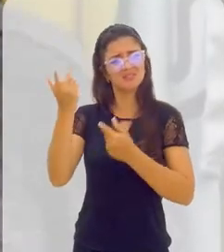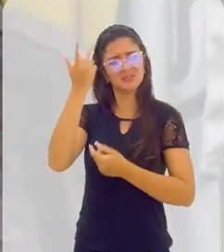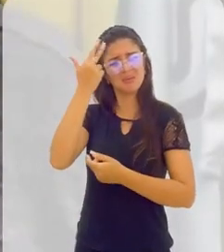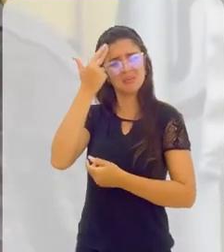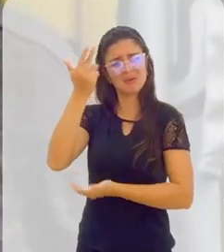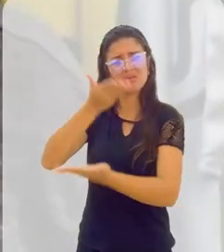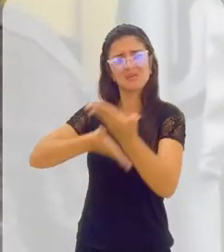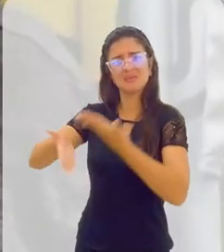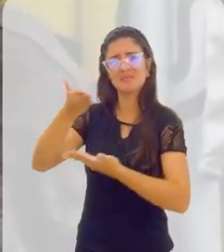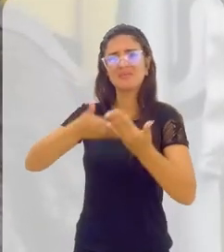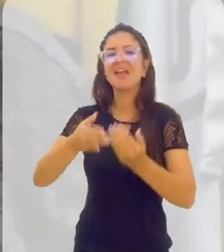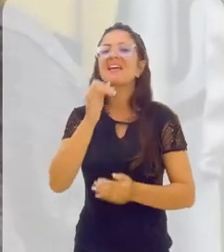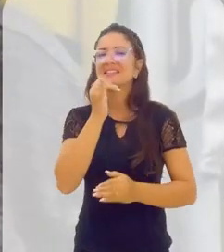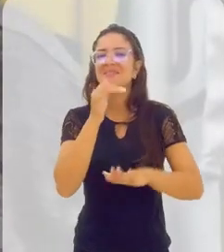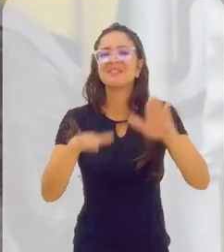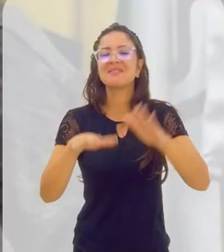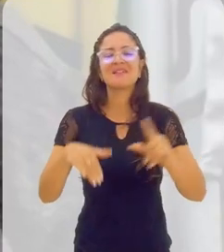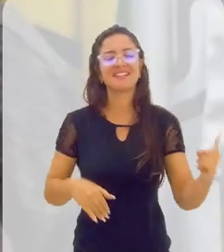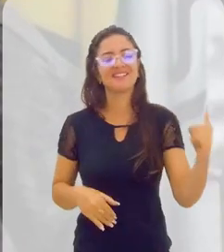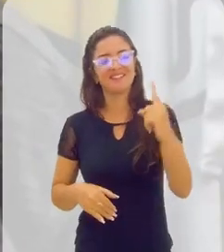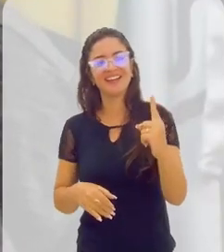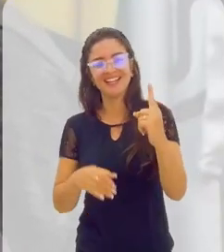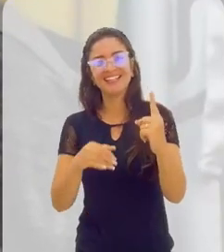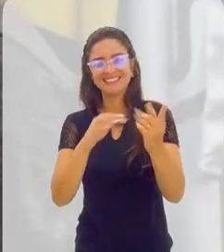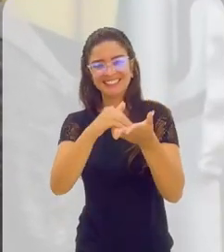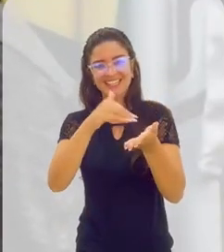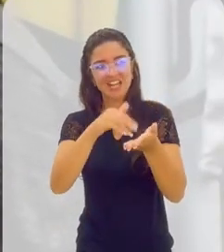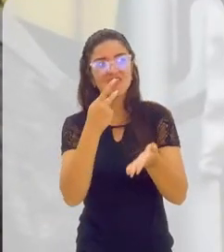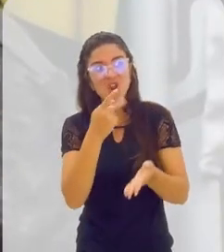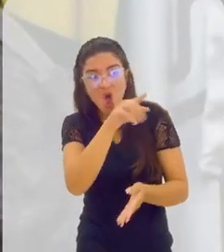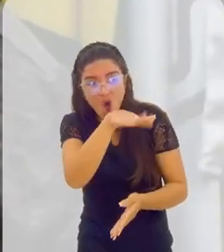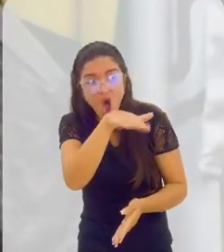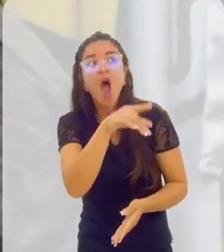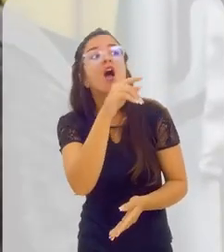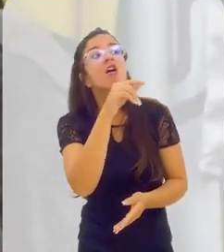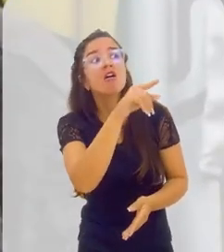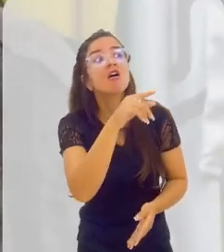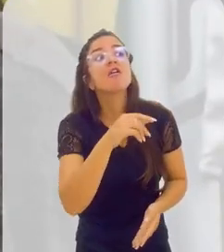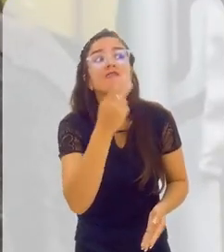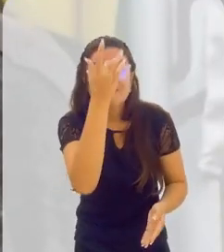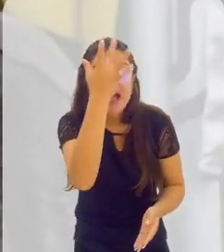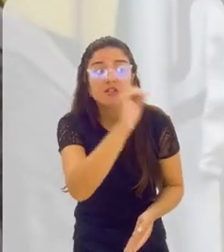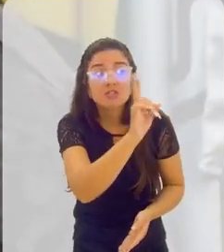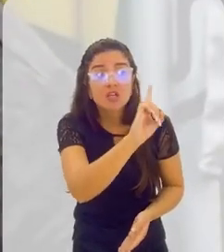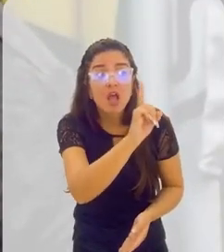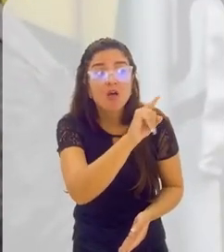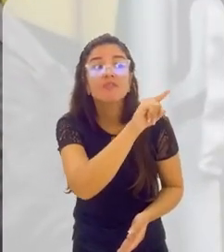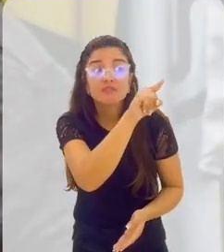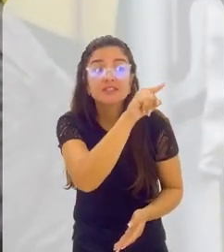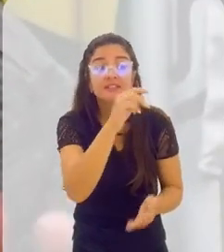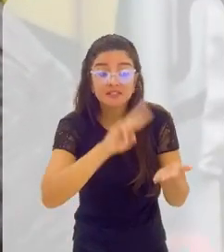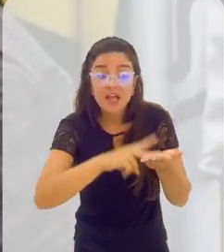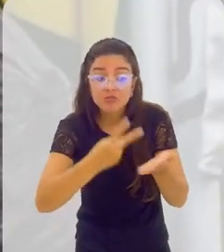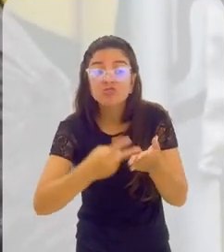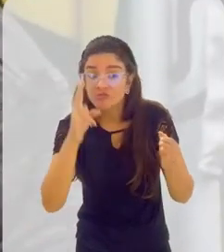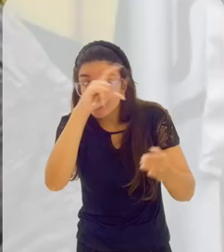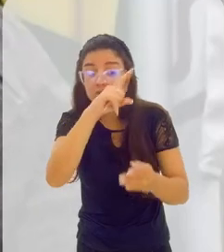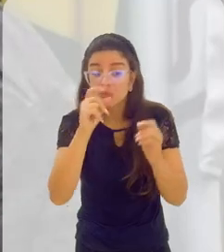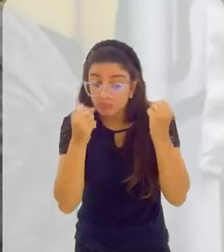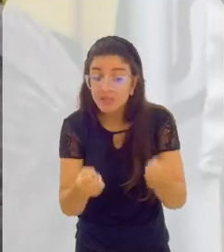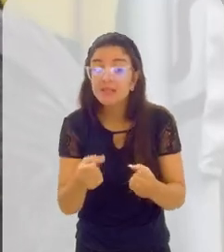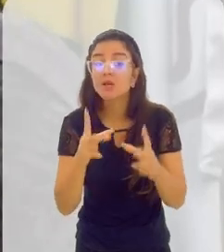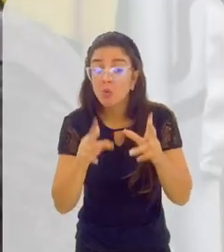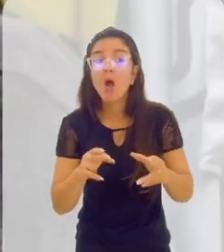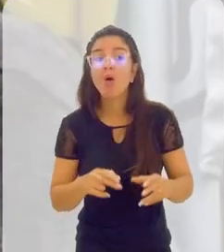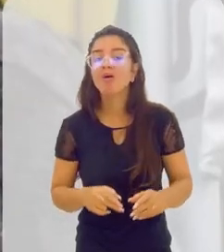Não Vai facilitar a prova deles não para tirar nota maior né porque elas que traduziam mas não tinha problema